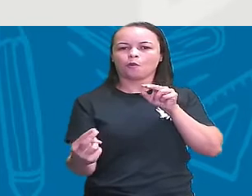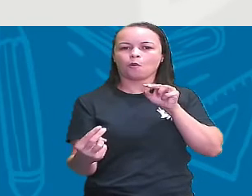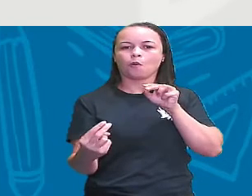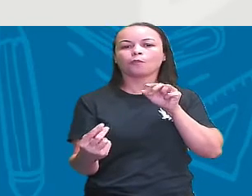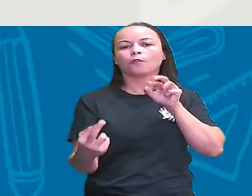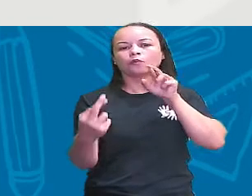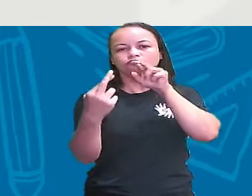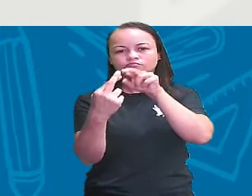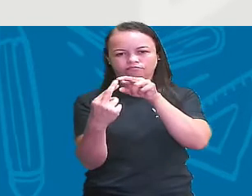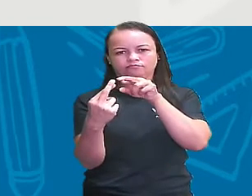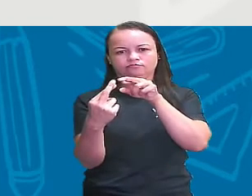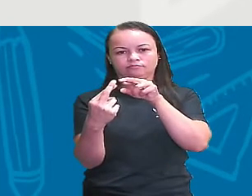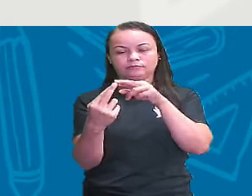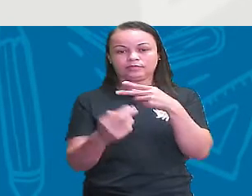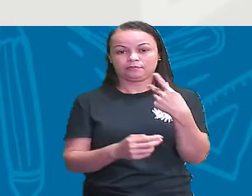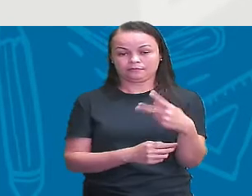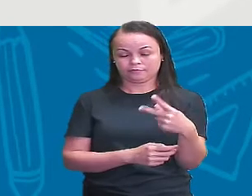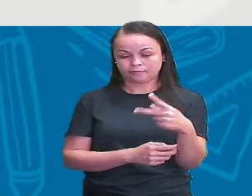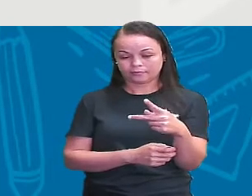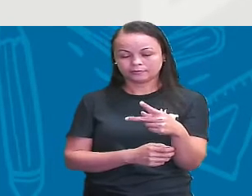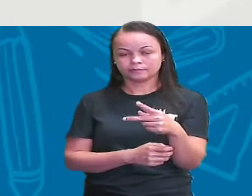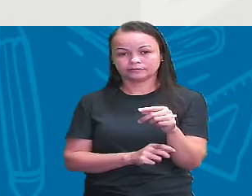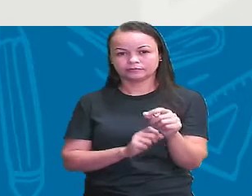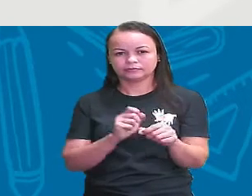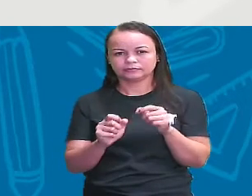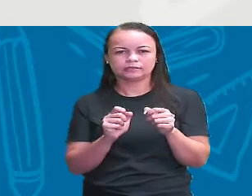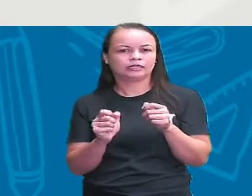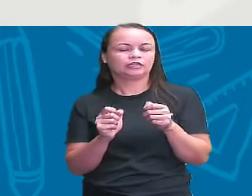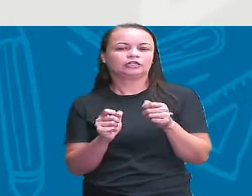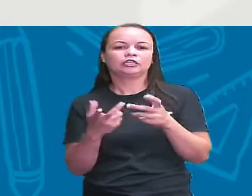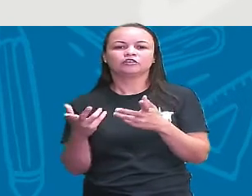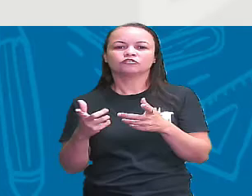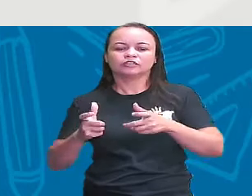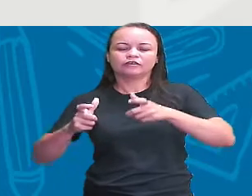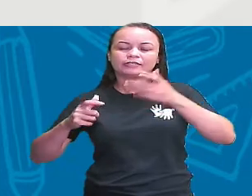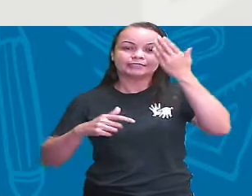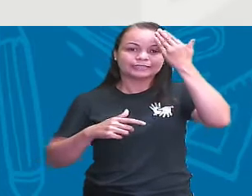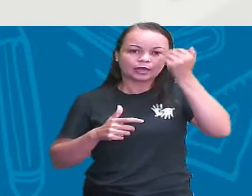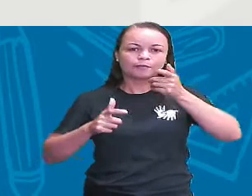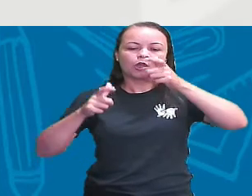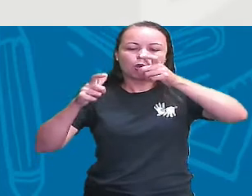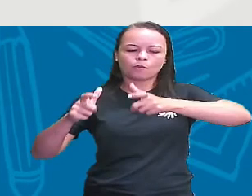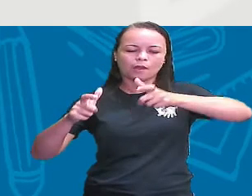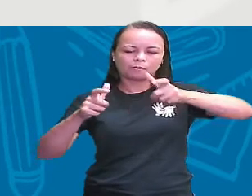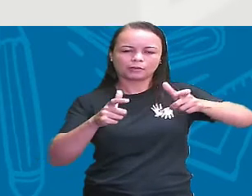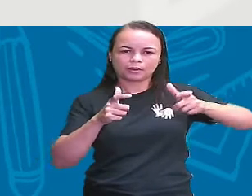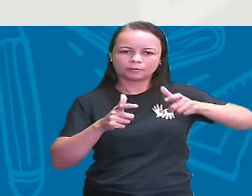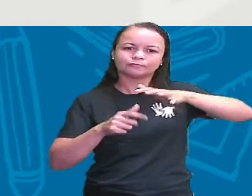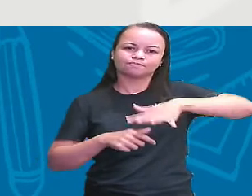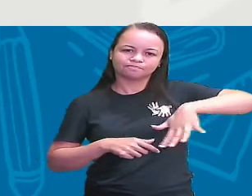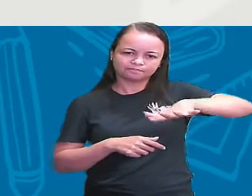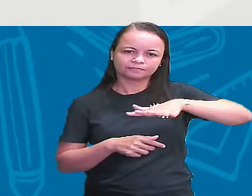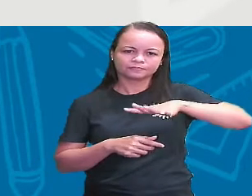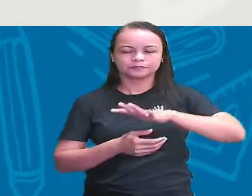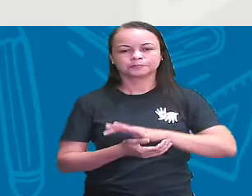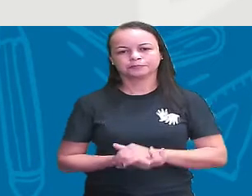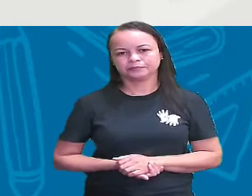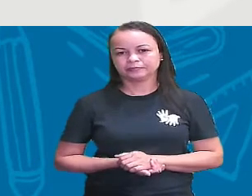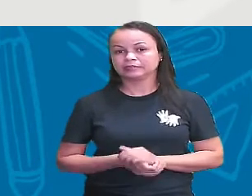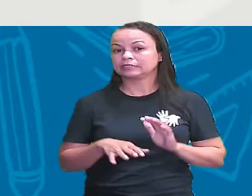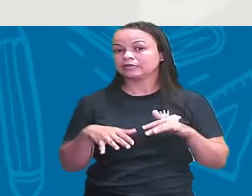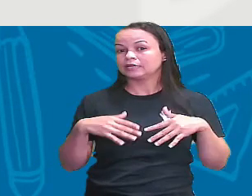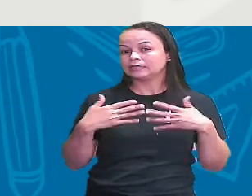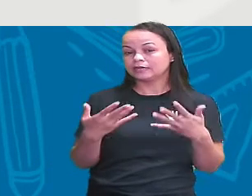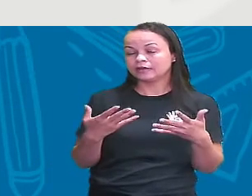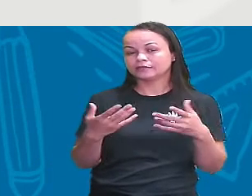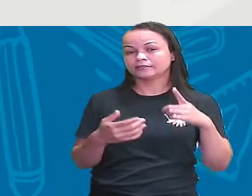referência. Porque é a partir deles que você vai se localizar no espaço. E aí colocar